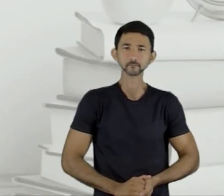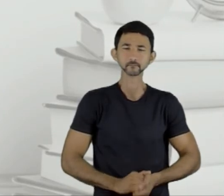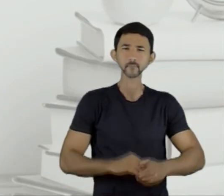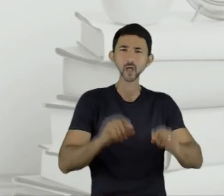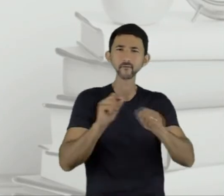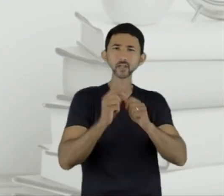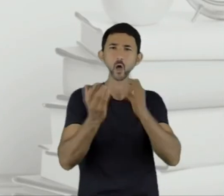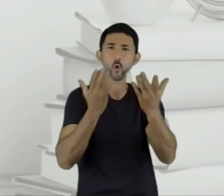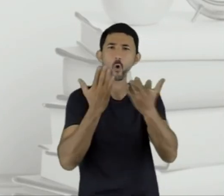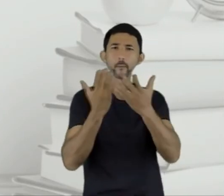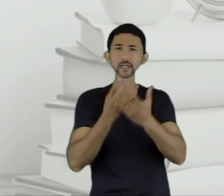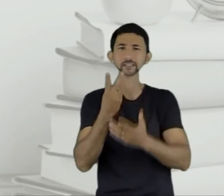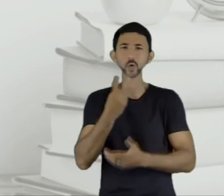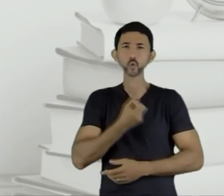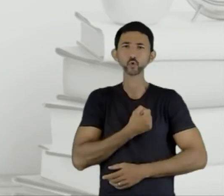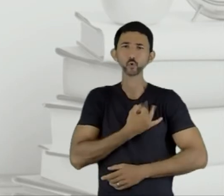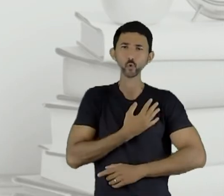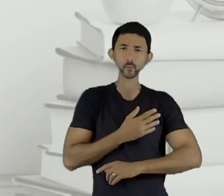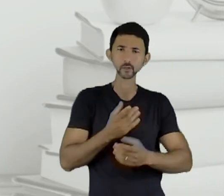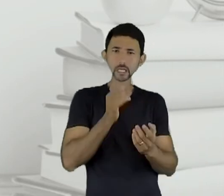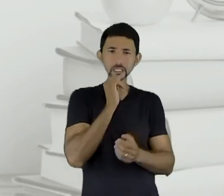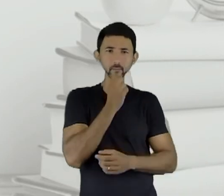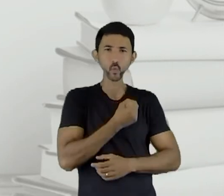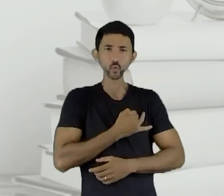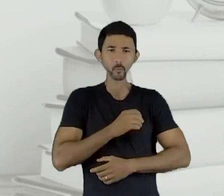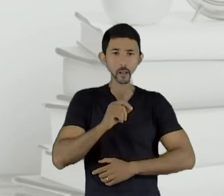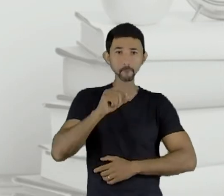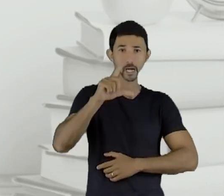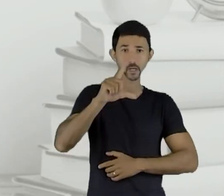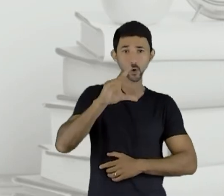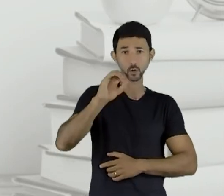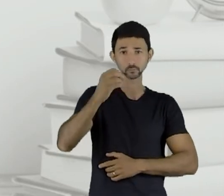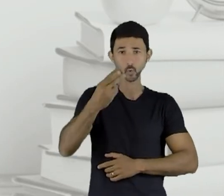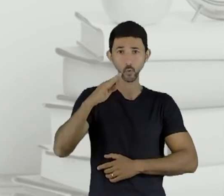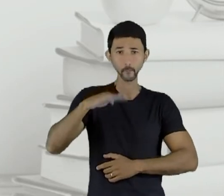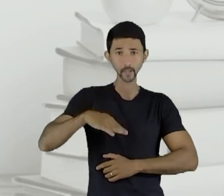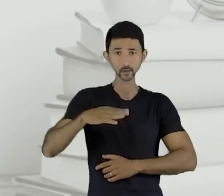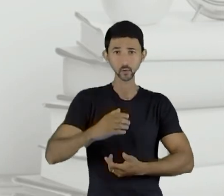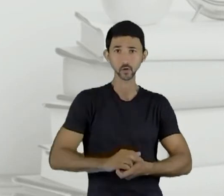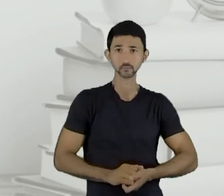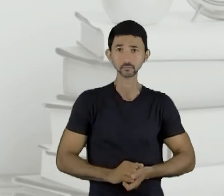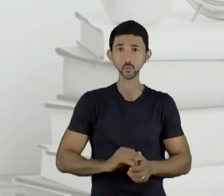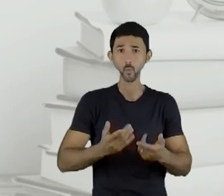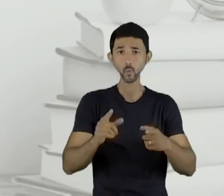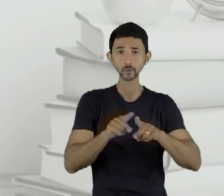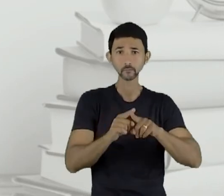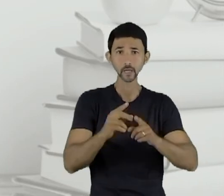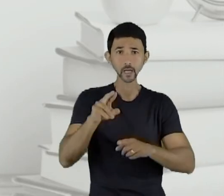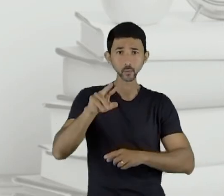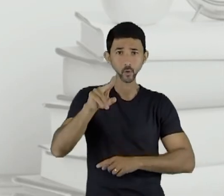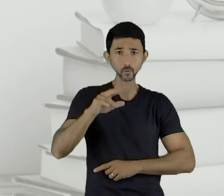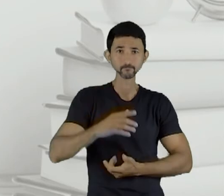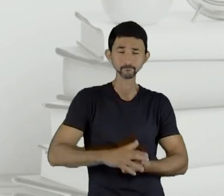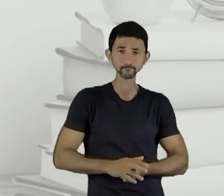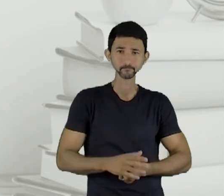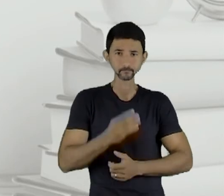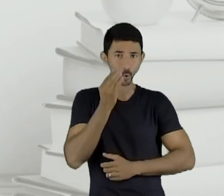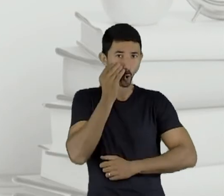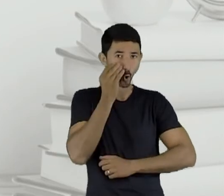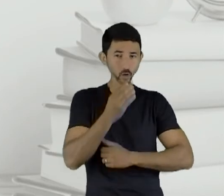significa dizer se um é maior que o outro, ou se é menor, ou ainda se é igual.